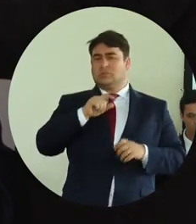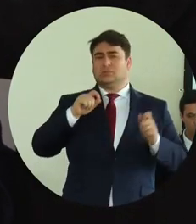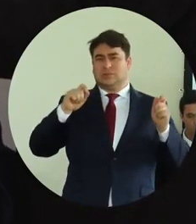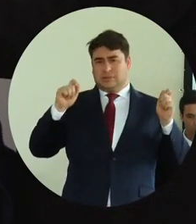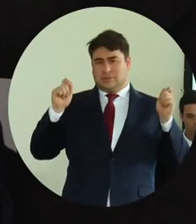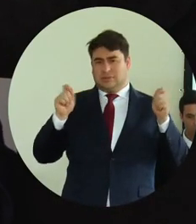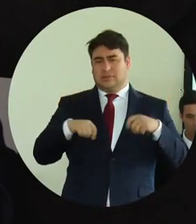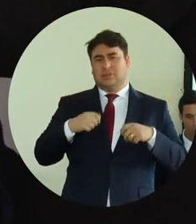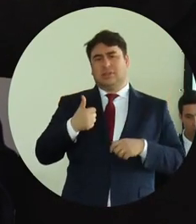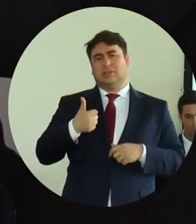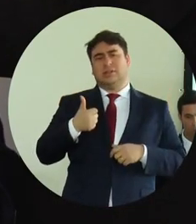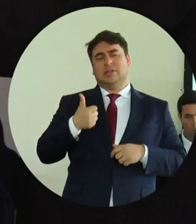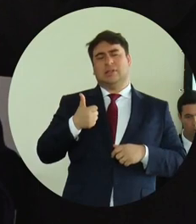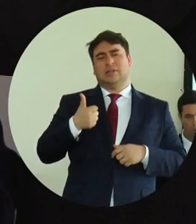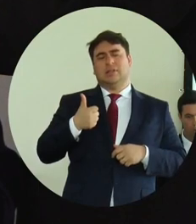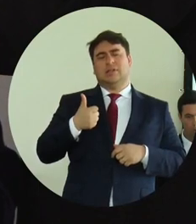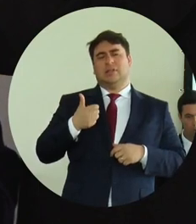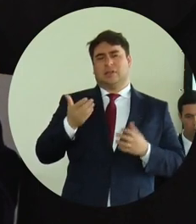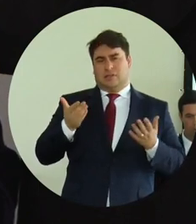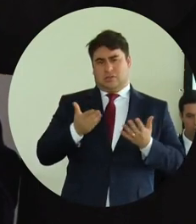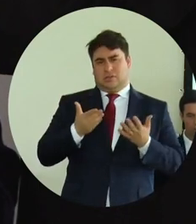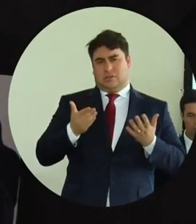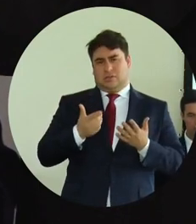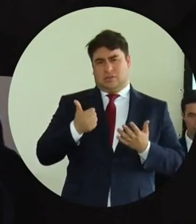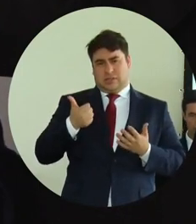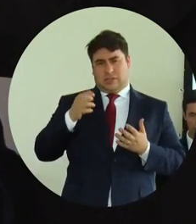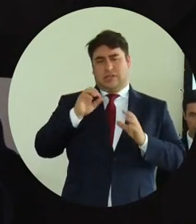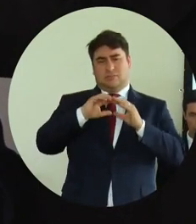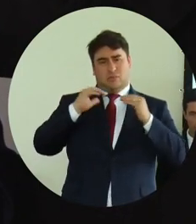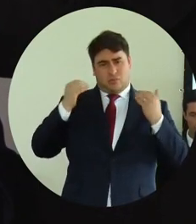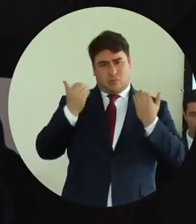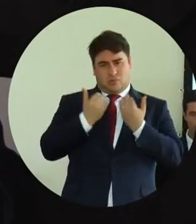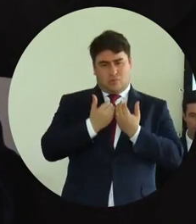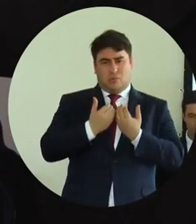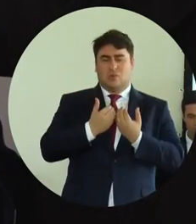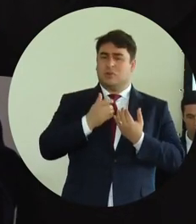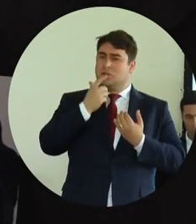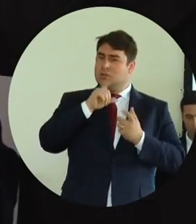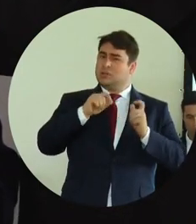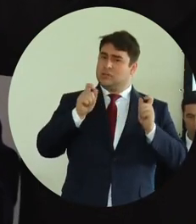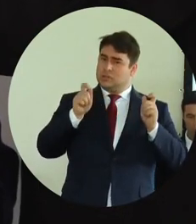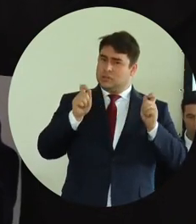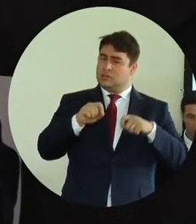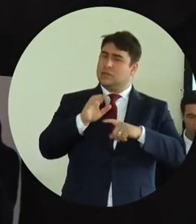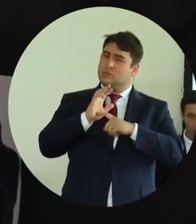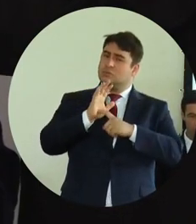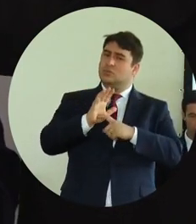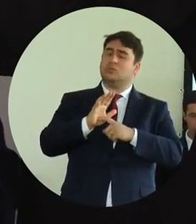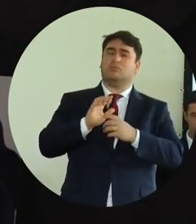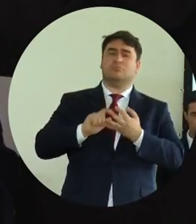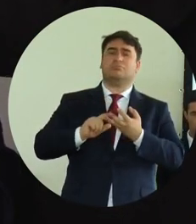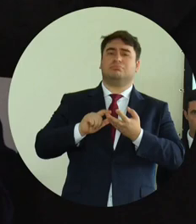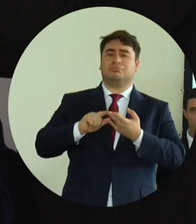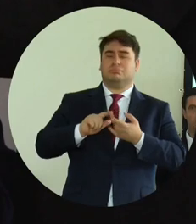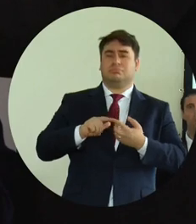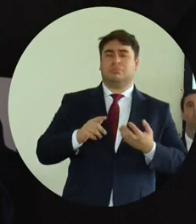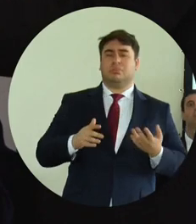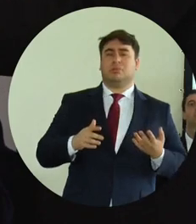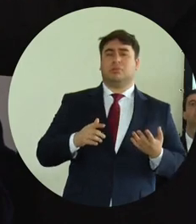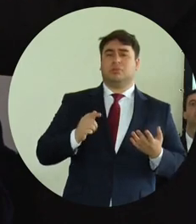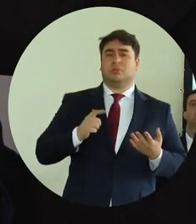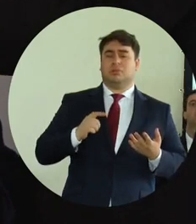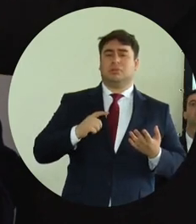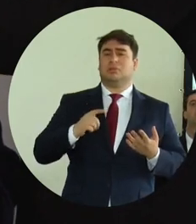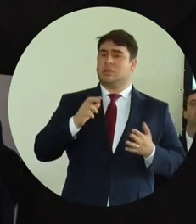nessa décima, na comemoração décima conferência de monitoramento dos Estados Partes da Convenção, muito